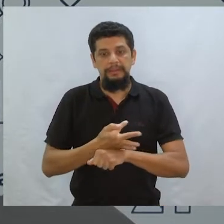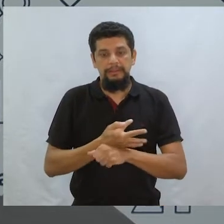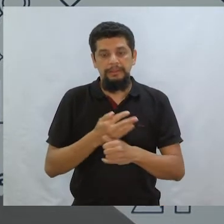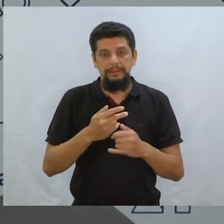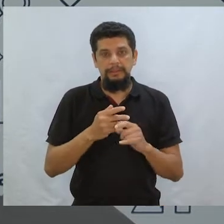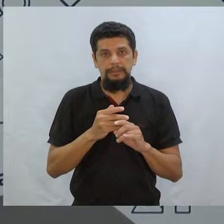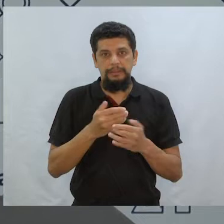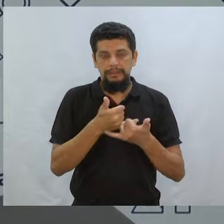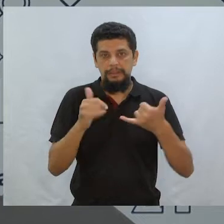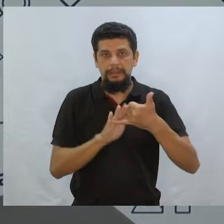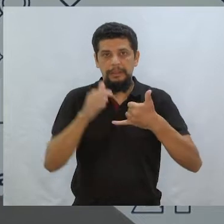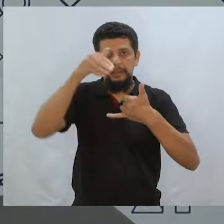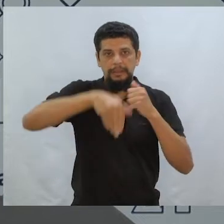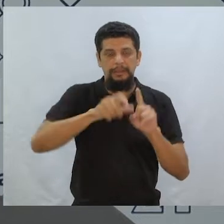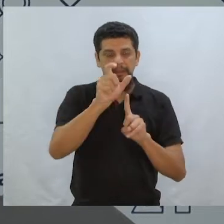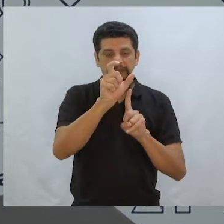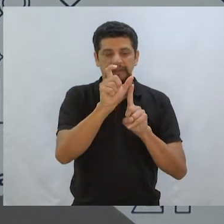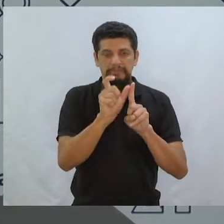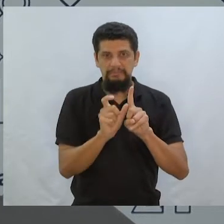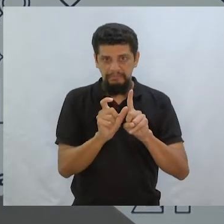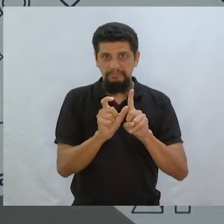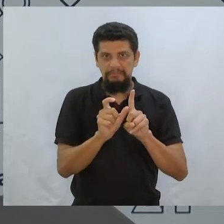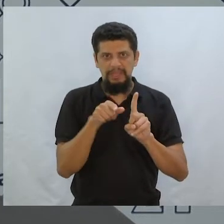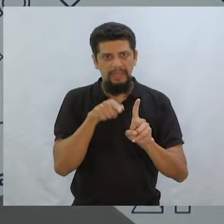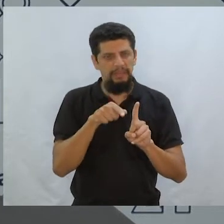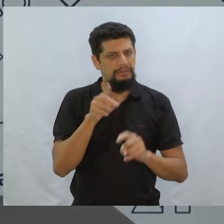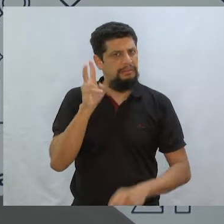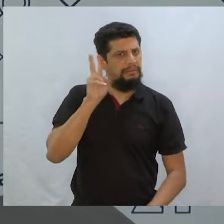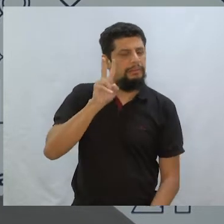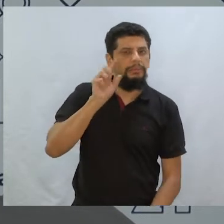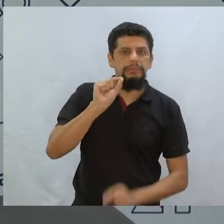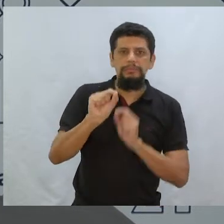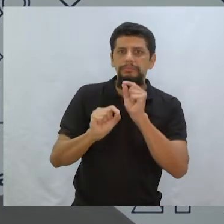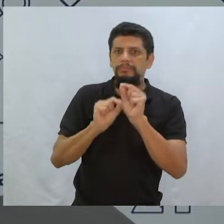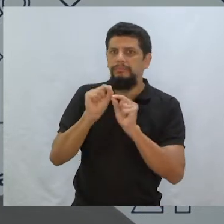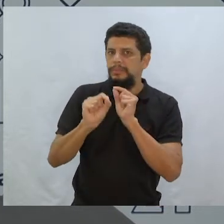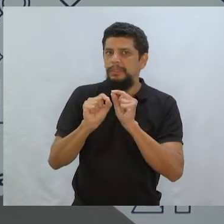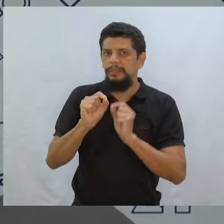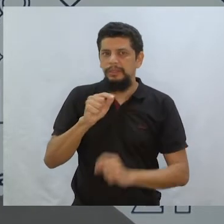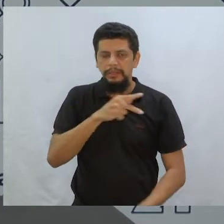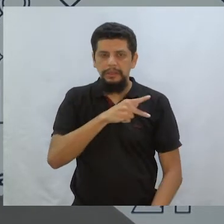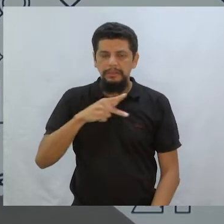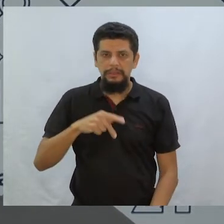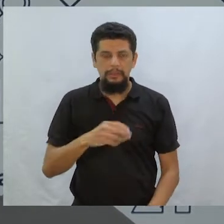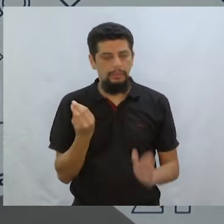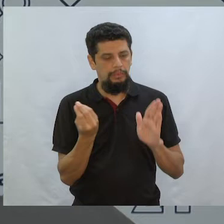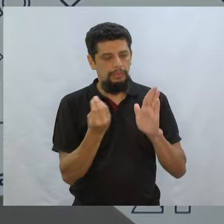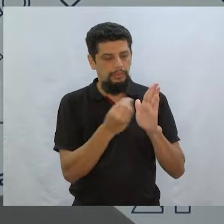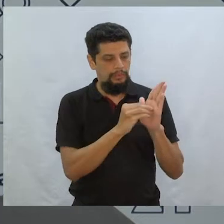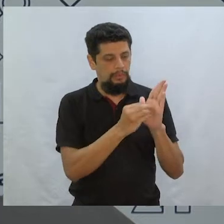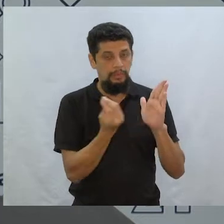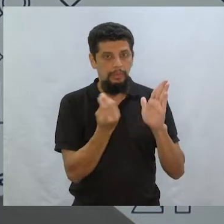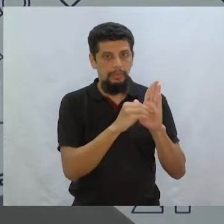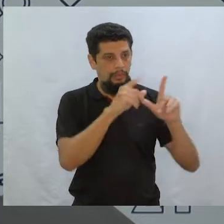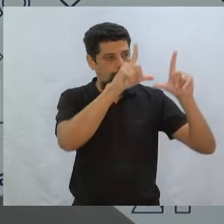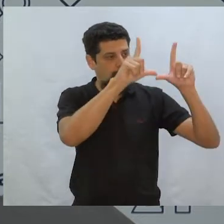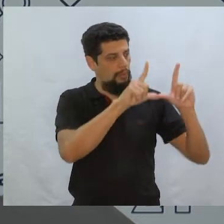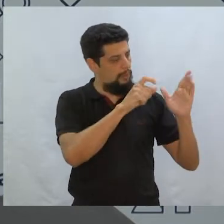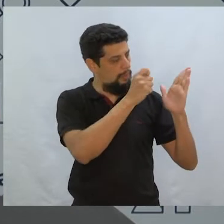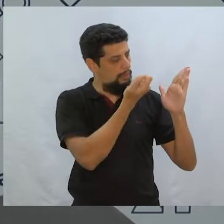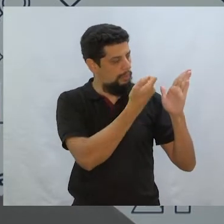pulo uma linha parágrafo isso faz lembrar o quê O que a professora colocou no